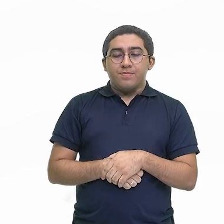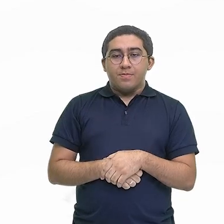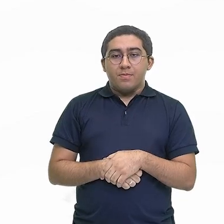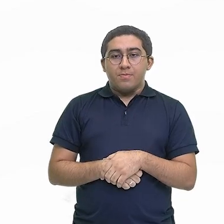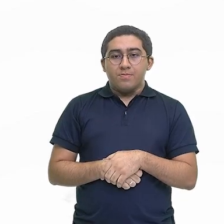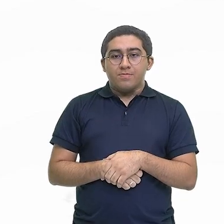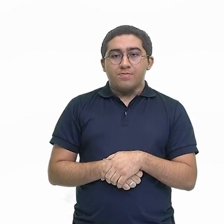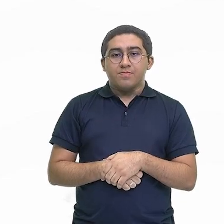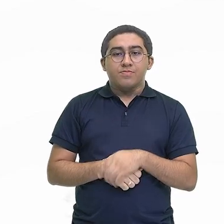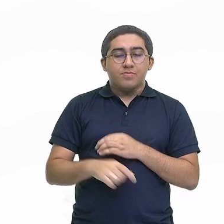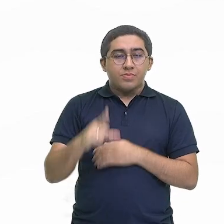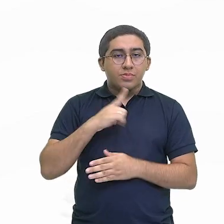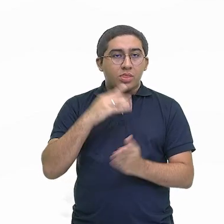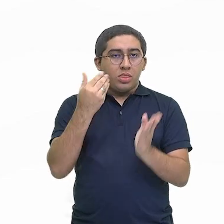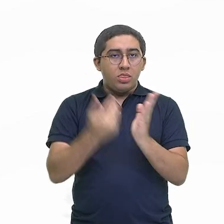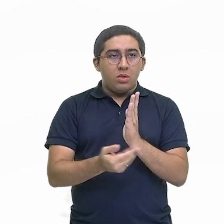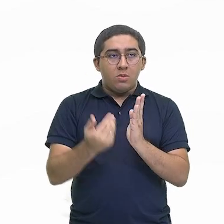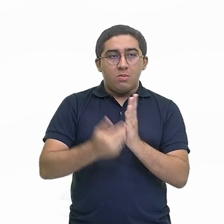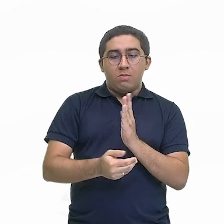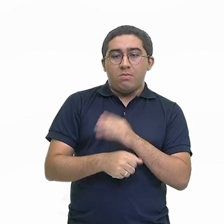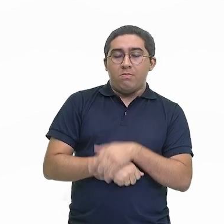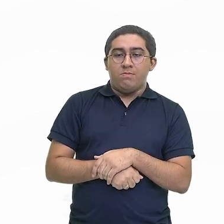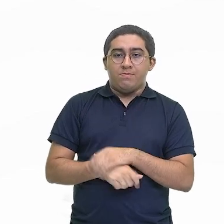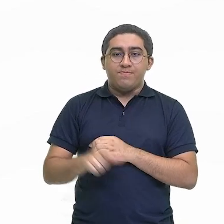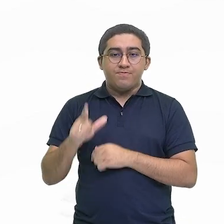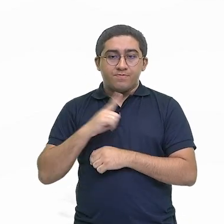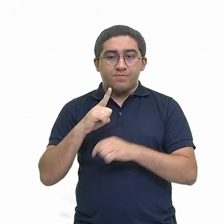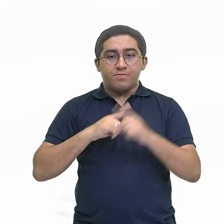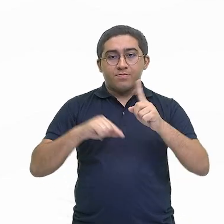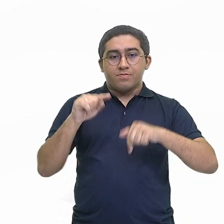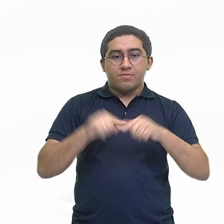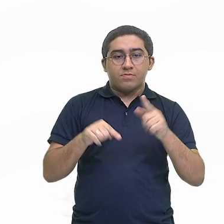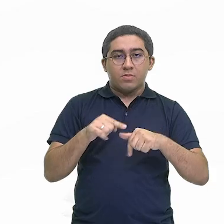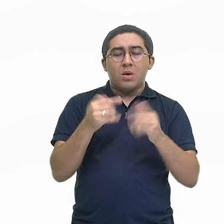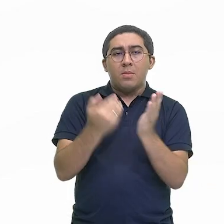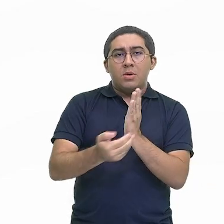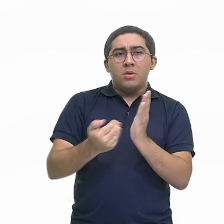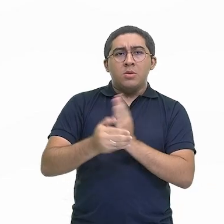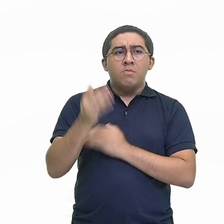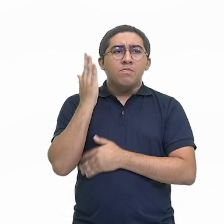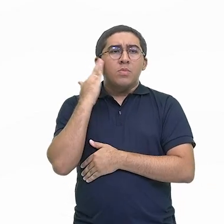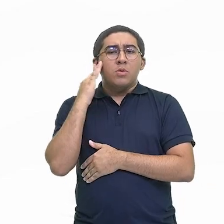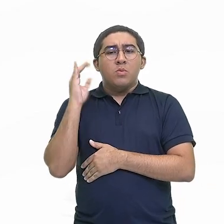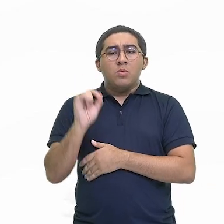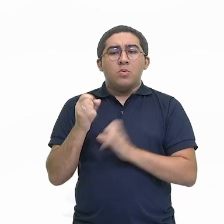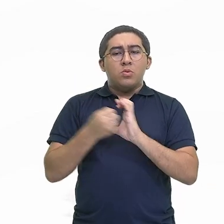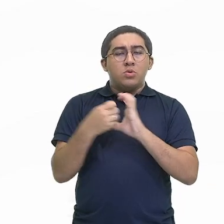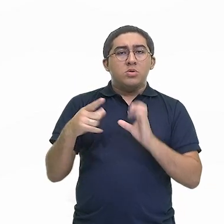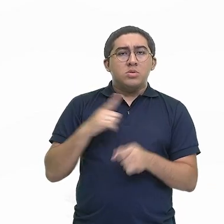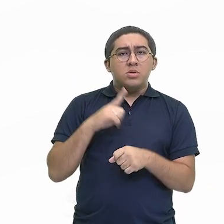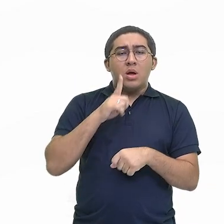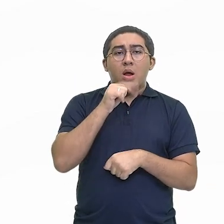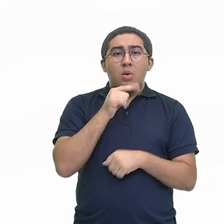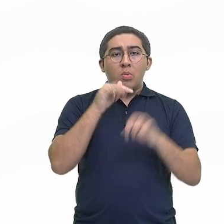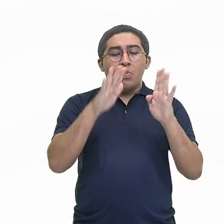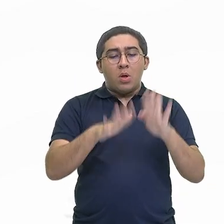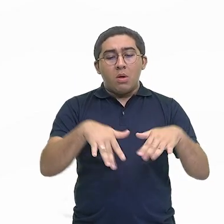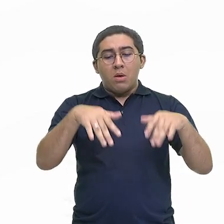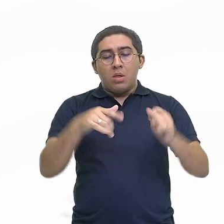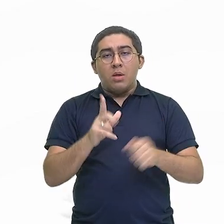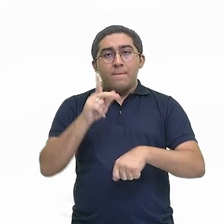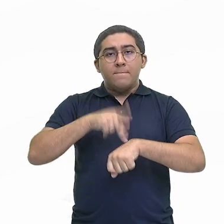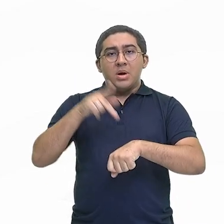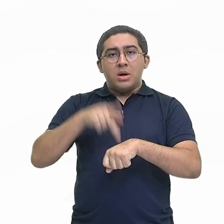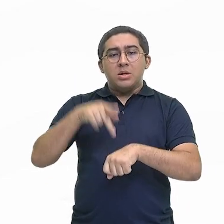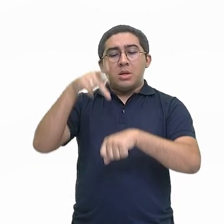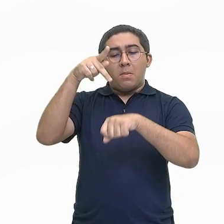elas foram sendo perdidas, materiais foram sendo perdidos. Sabe aquele ditado, água mole em pedra dura, tanto bate